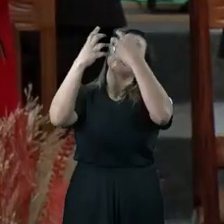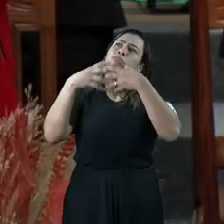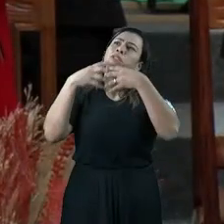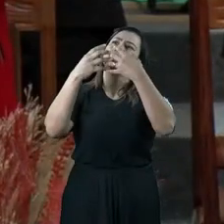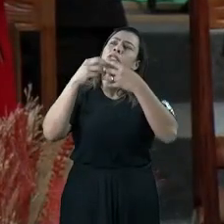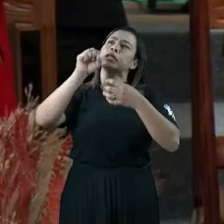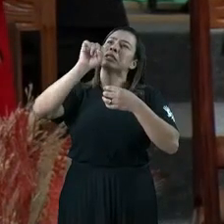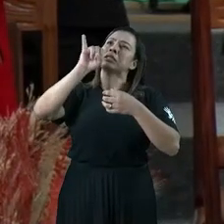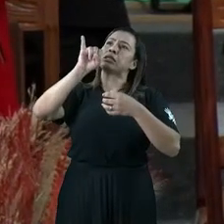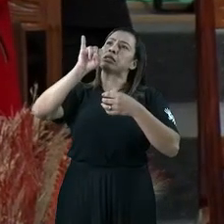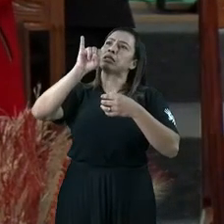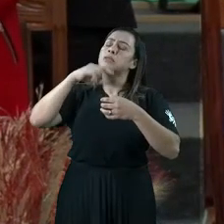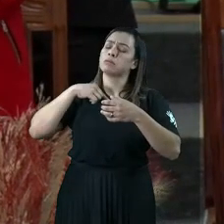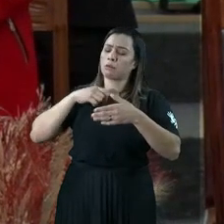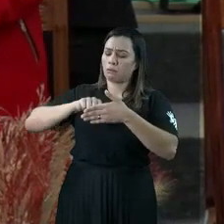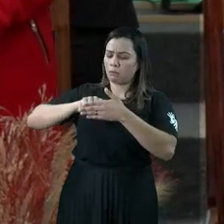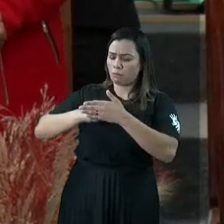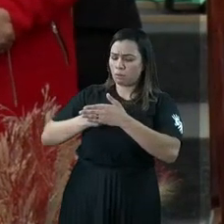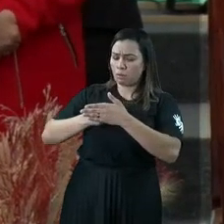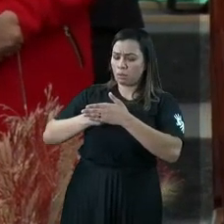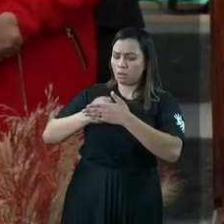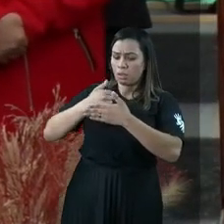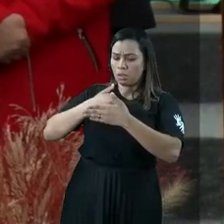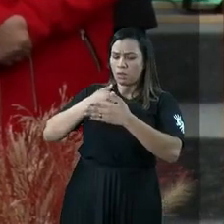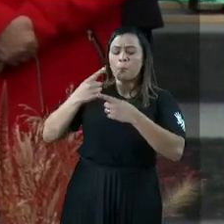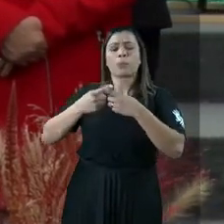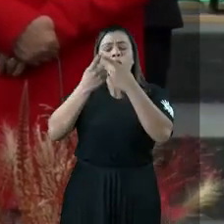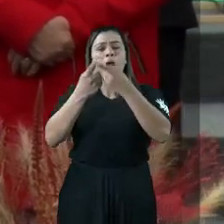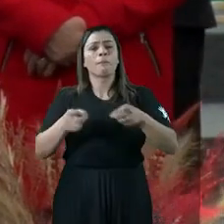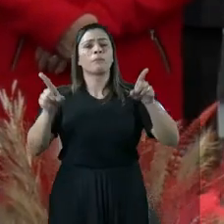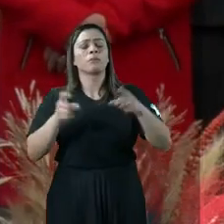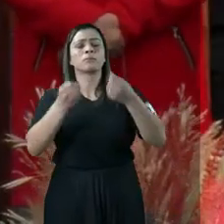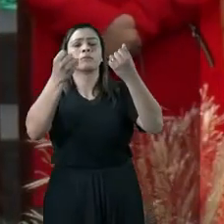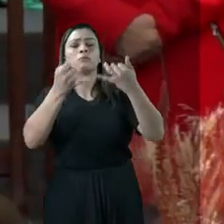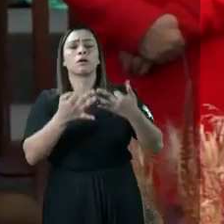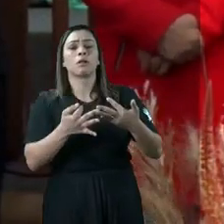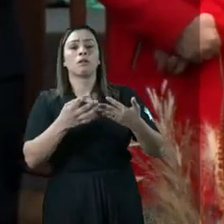que o hino diz: levantai, ó porta, as vossas cabeças?